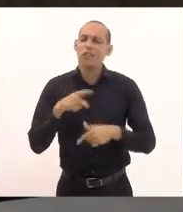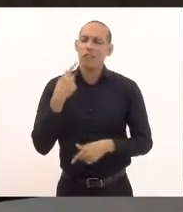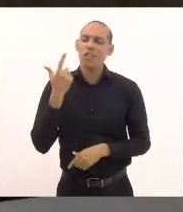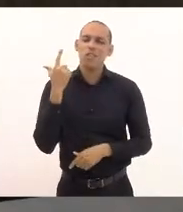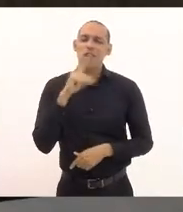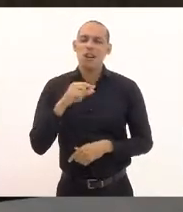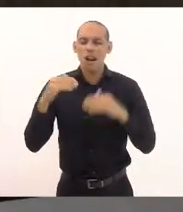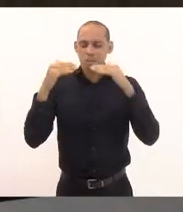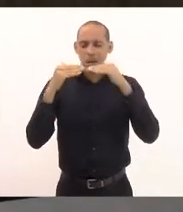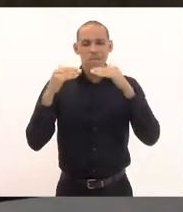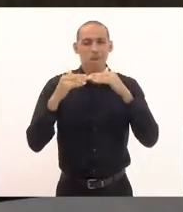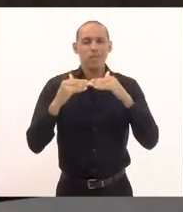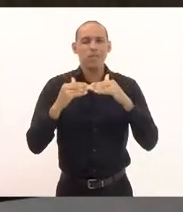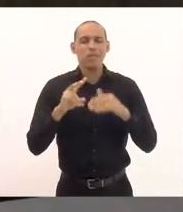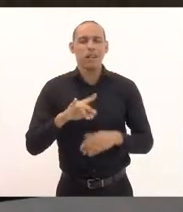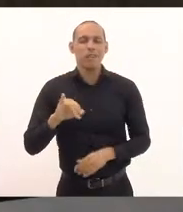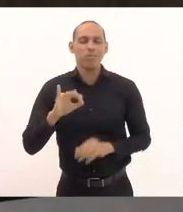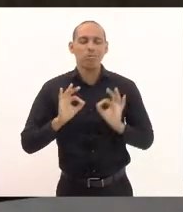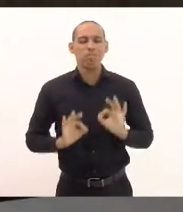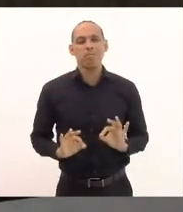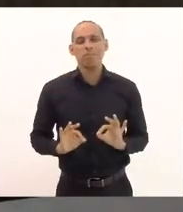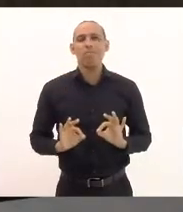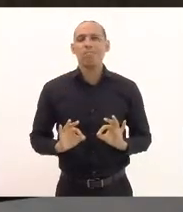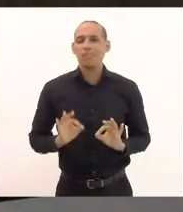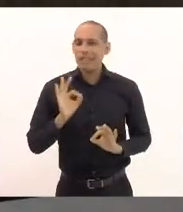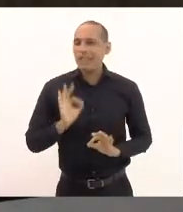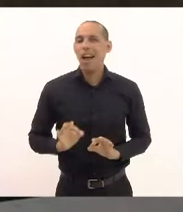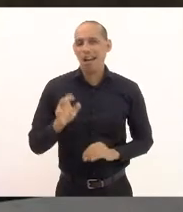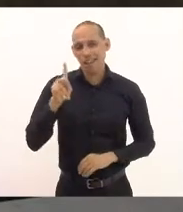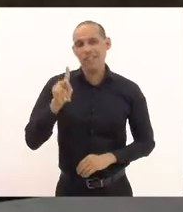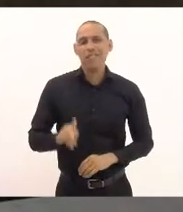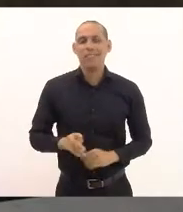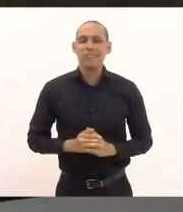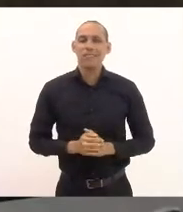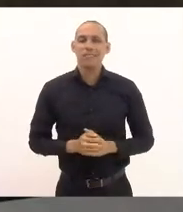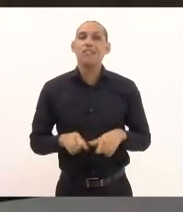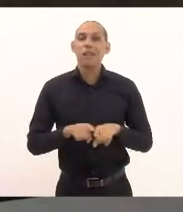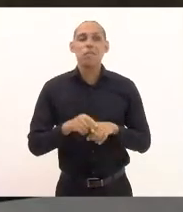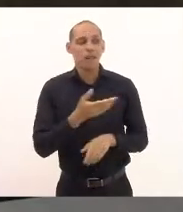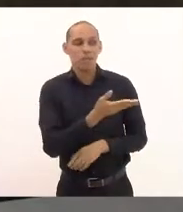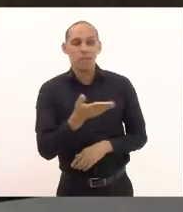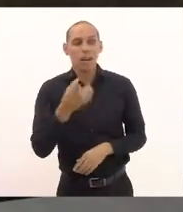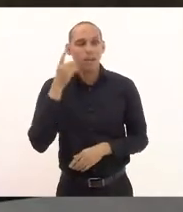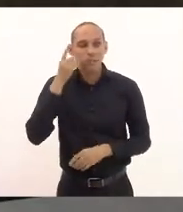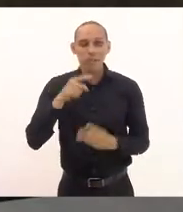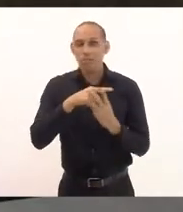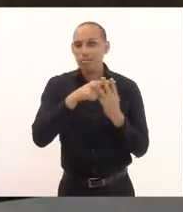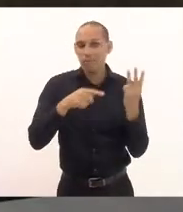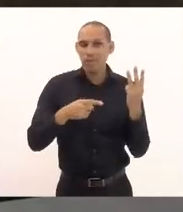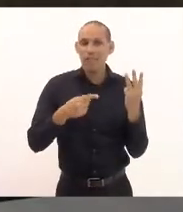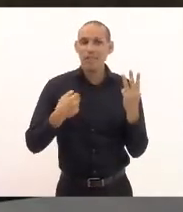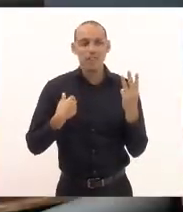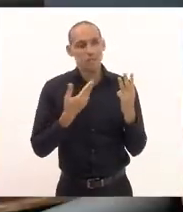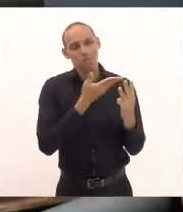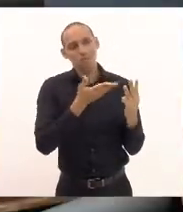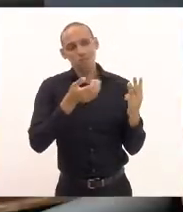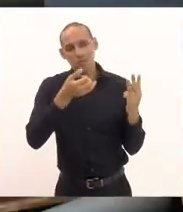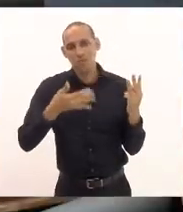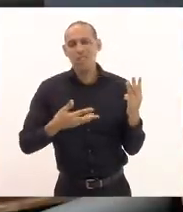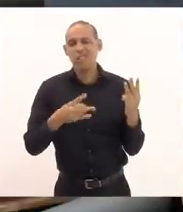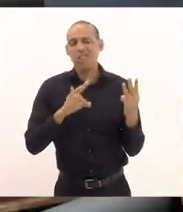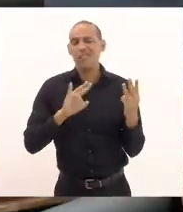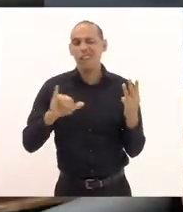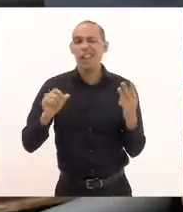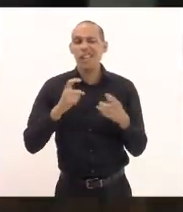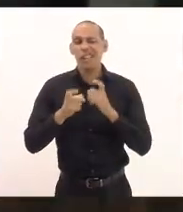chegar num bom termo, senhor presidente, e essa reunião será produzida aí pelos três deputados dos quais eu me refiro. Ok,